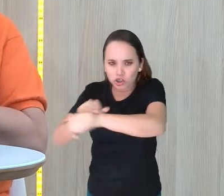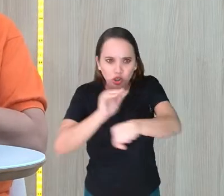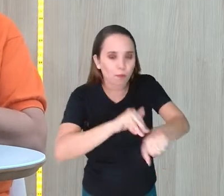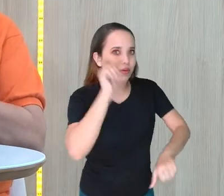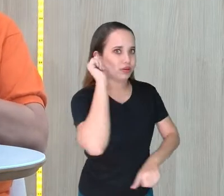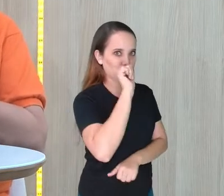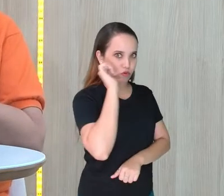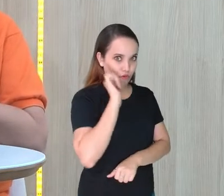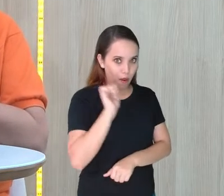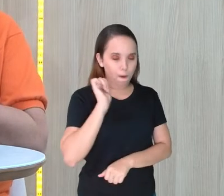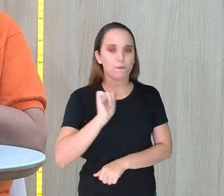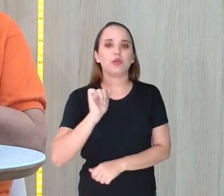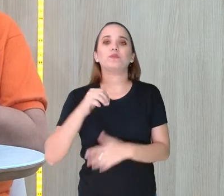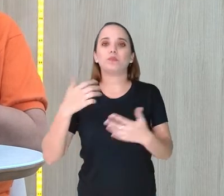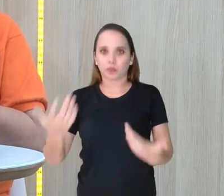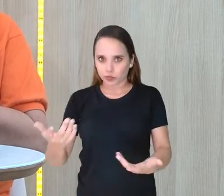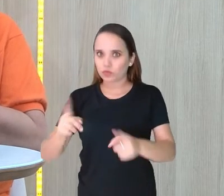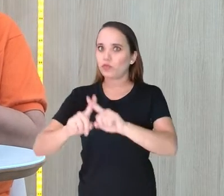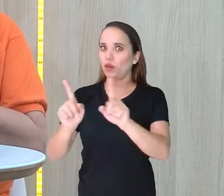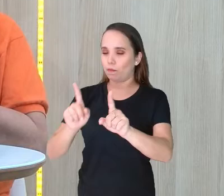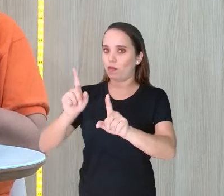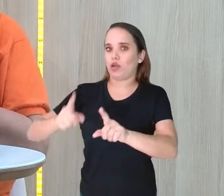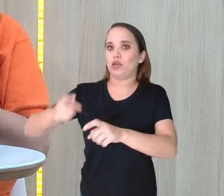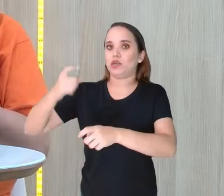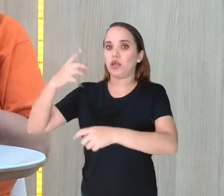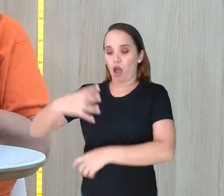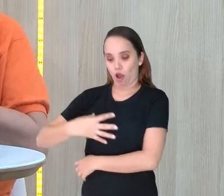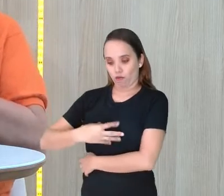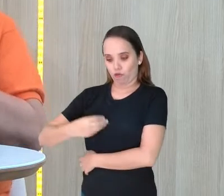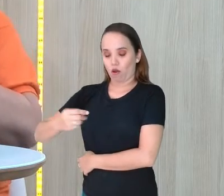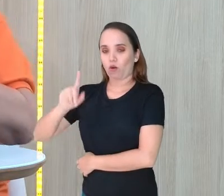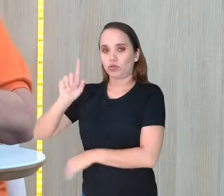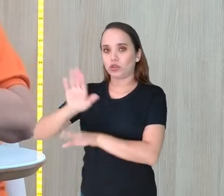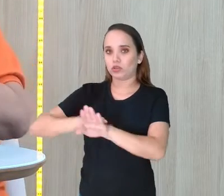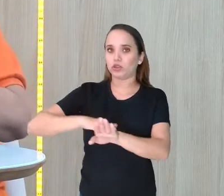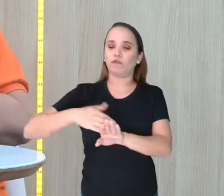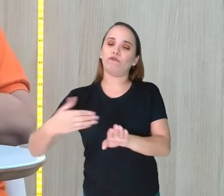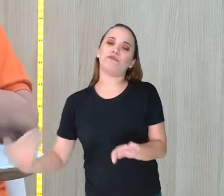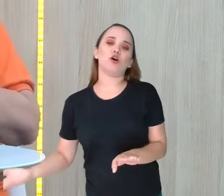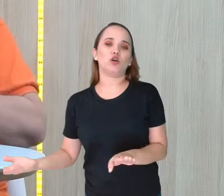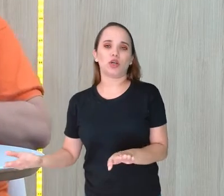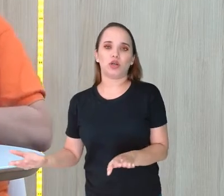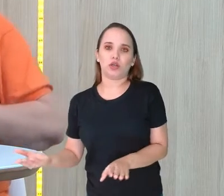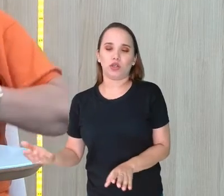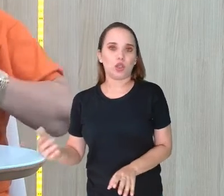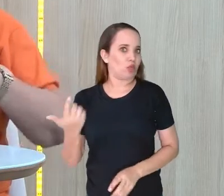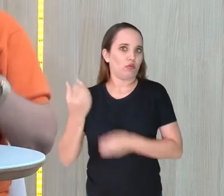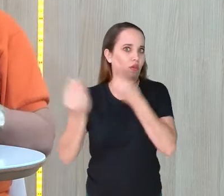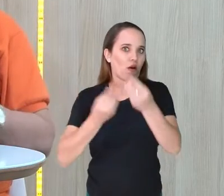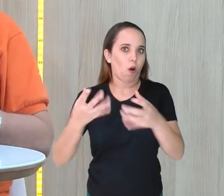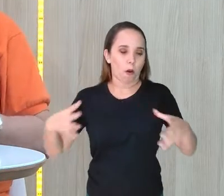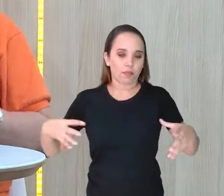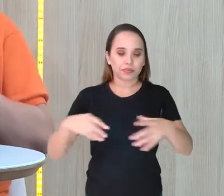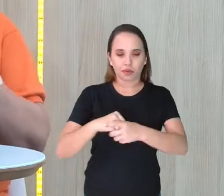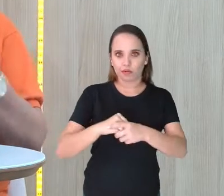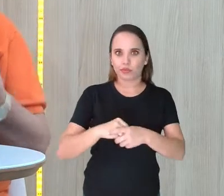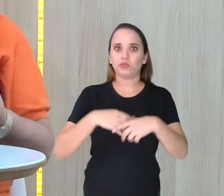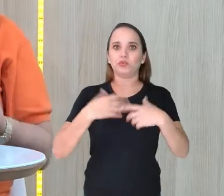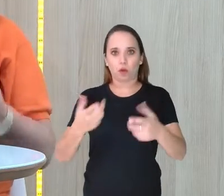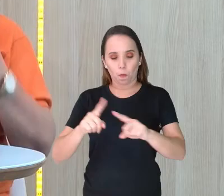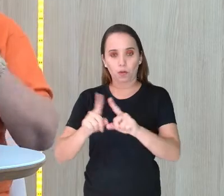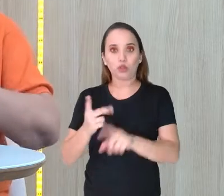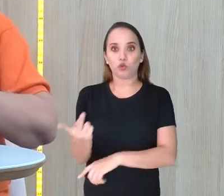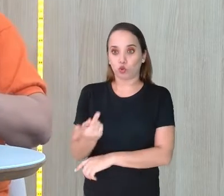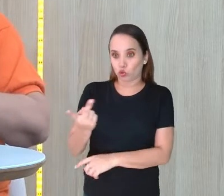essa reprodução é externa, né, a fecundação é externa. O macho e a fêmea libera no ambiente tanto o